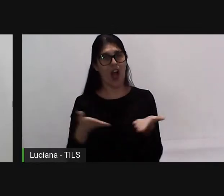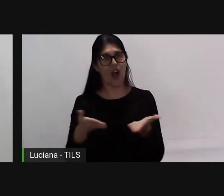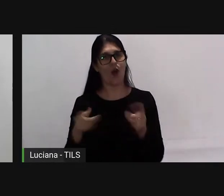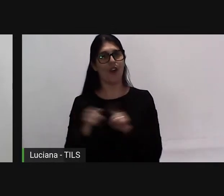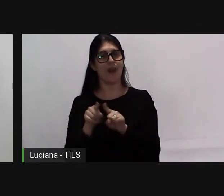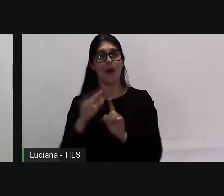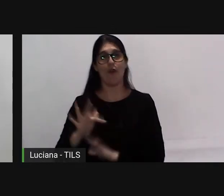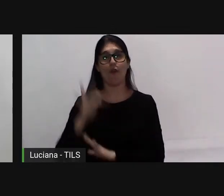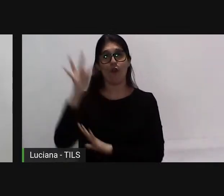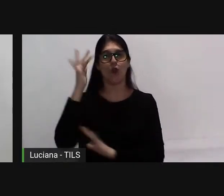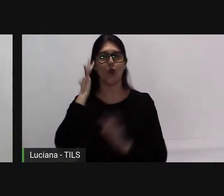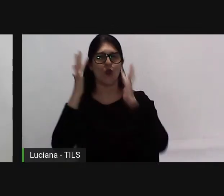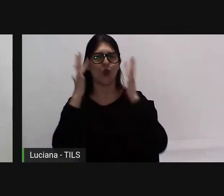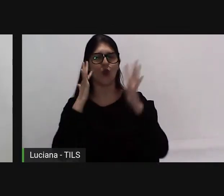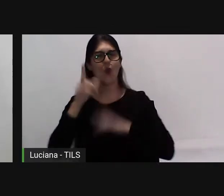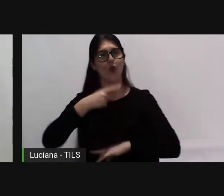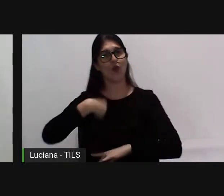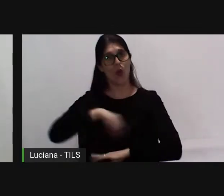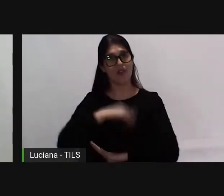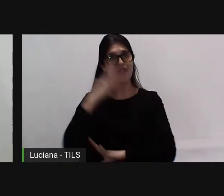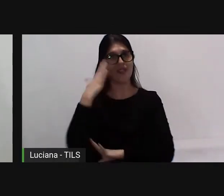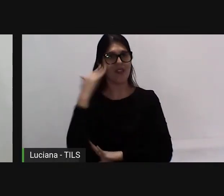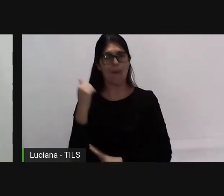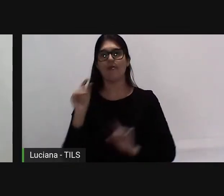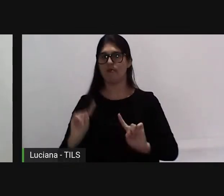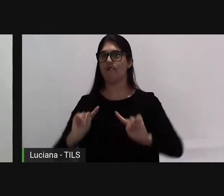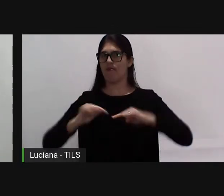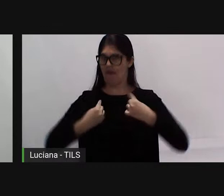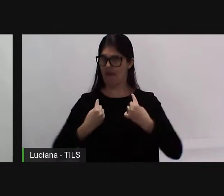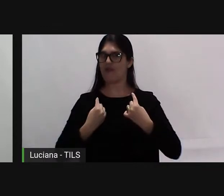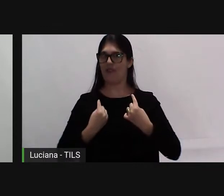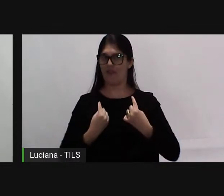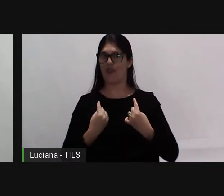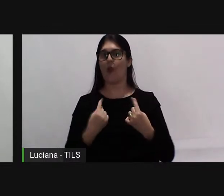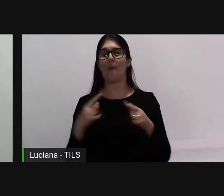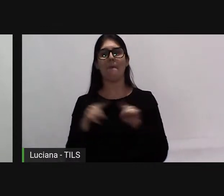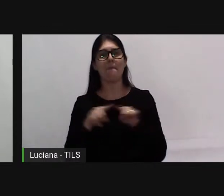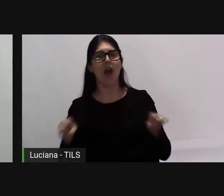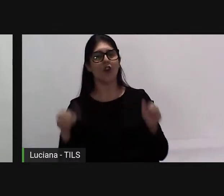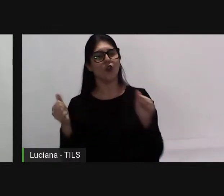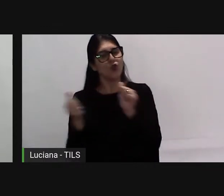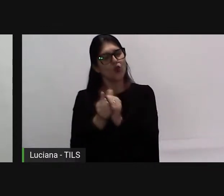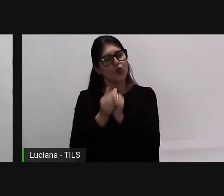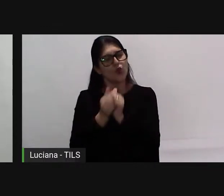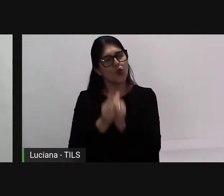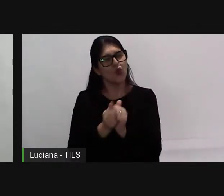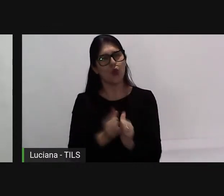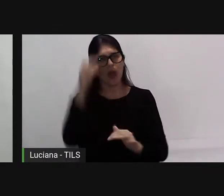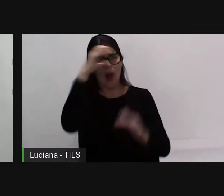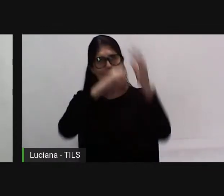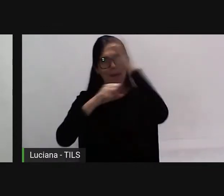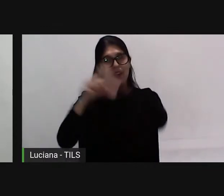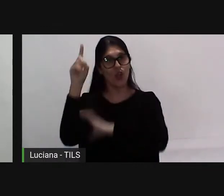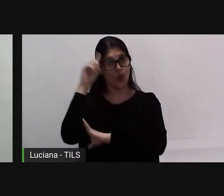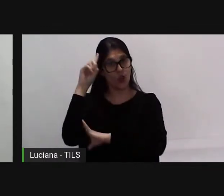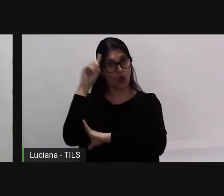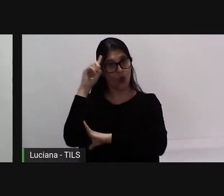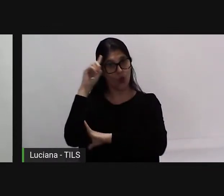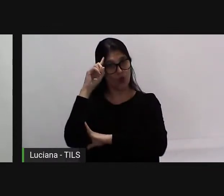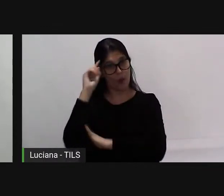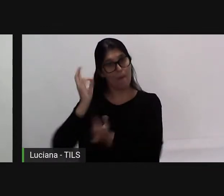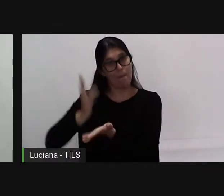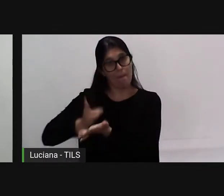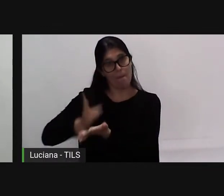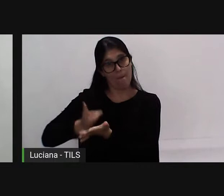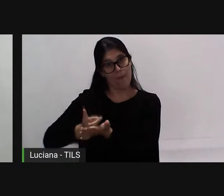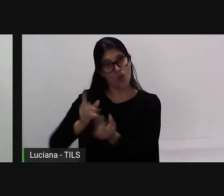Sabemos que será um grande desafio para todos nós. Aprenderemos juntos, a cada dia, e mesmo que fisicamente